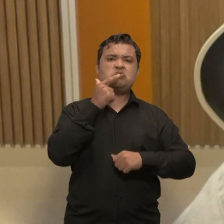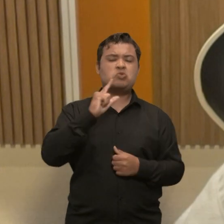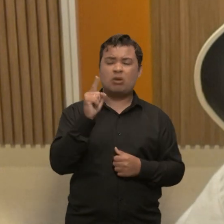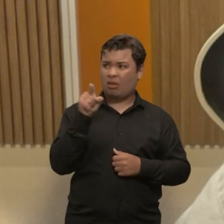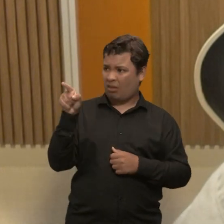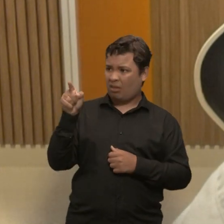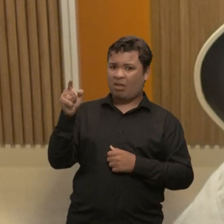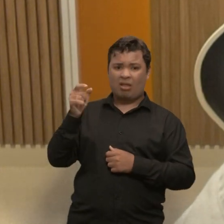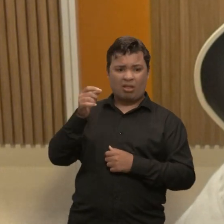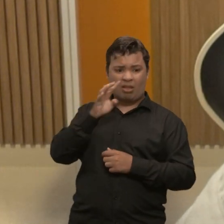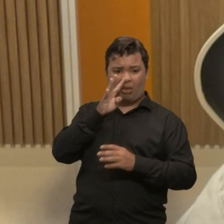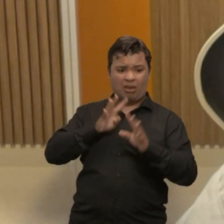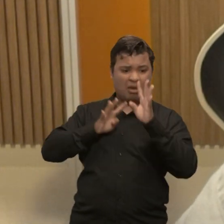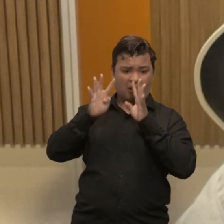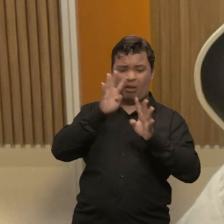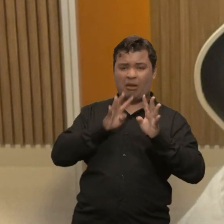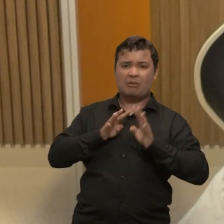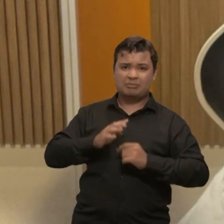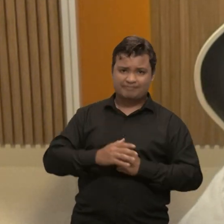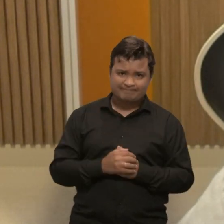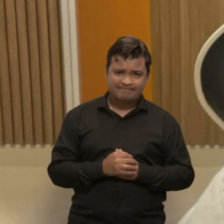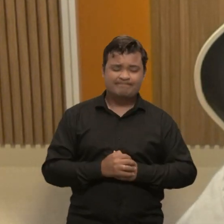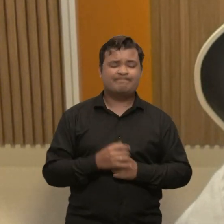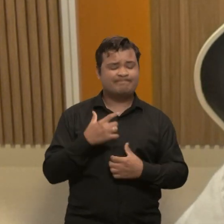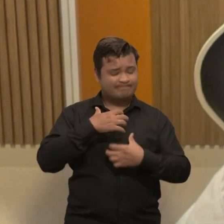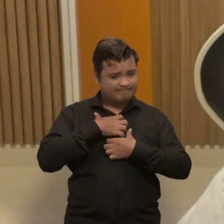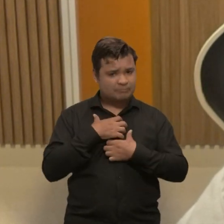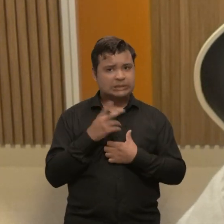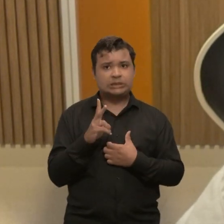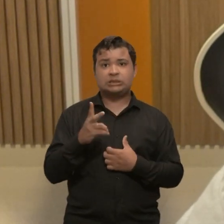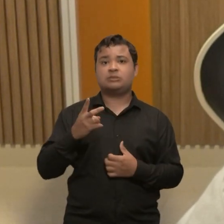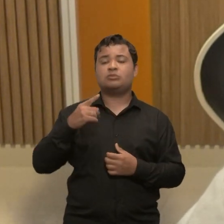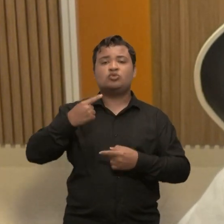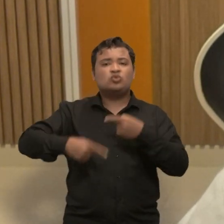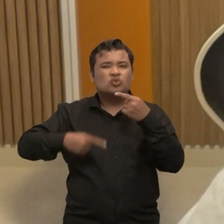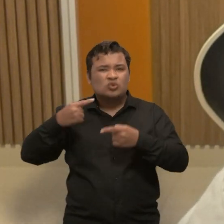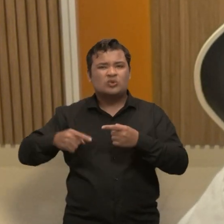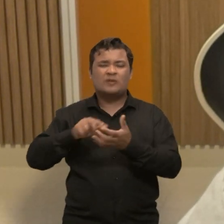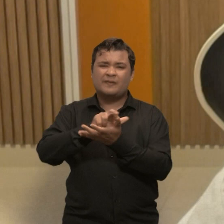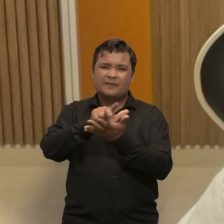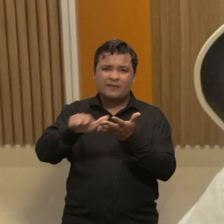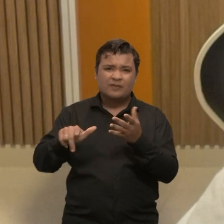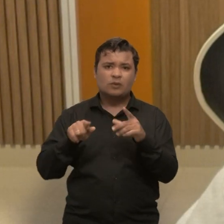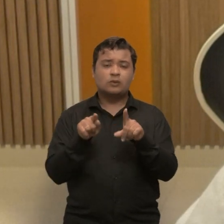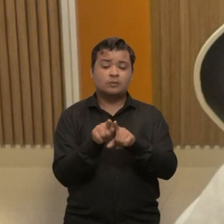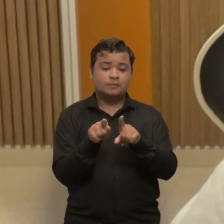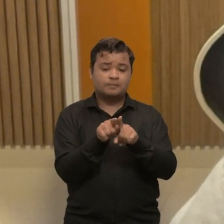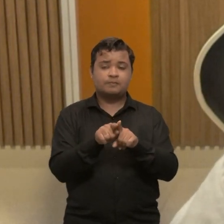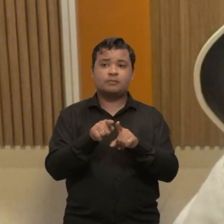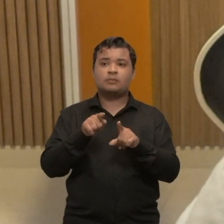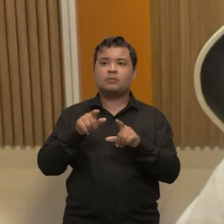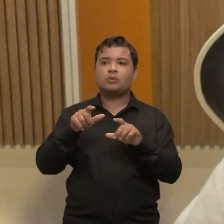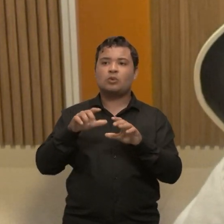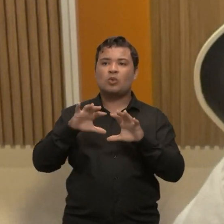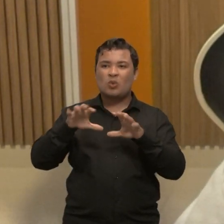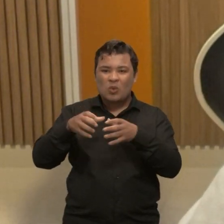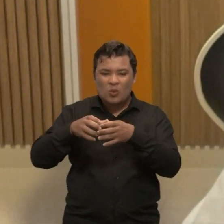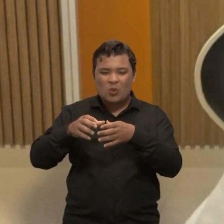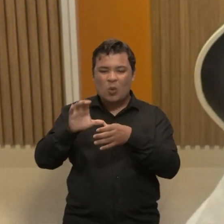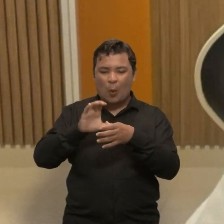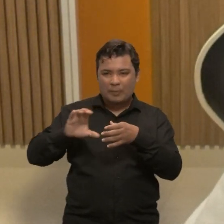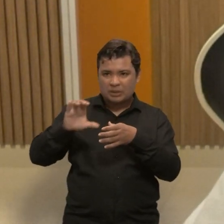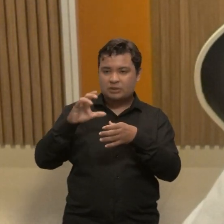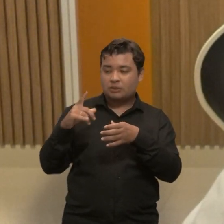isso no dia a dia, desde as discussões até as escolhas para participar das comissões. Hoje, por exemplo, quando